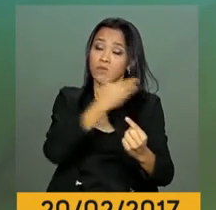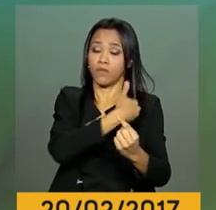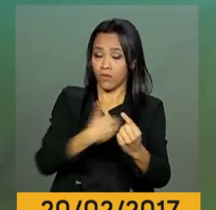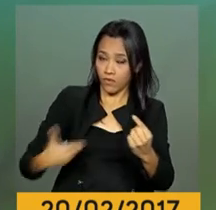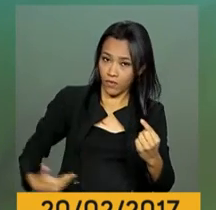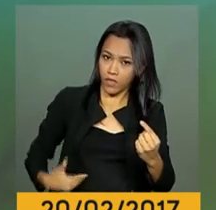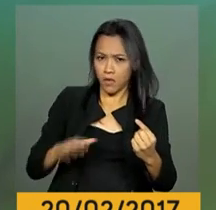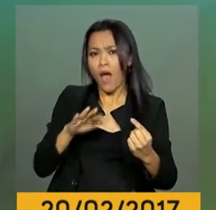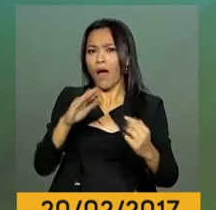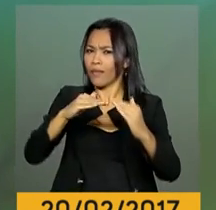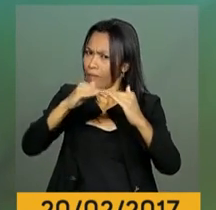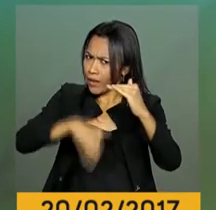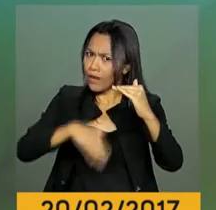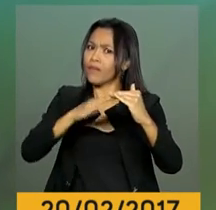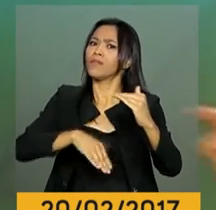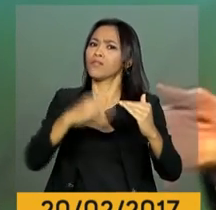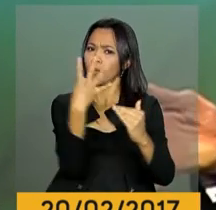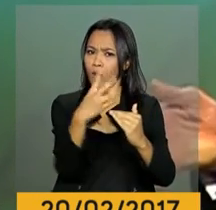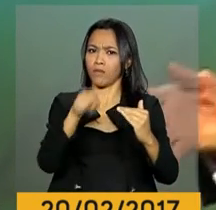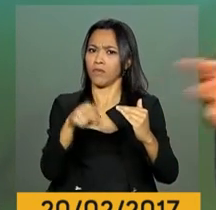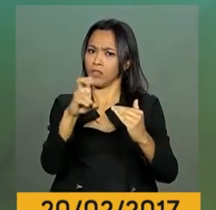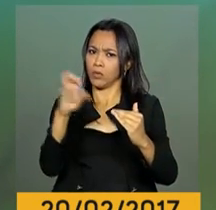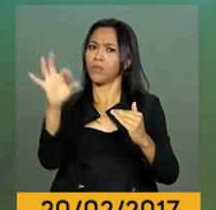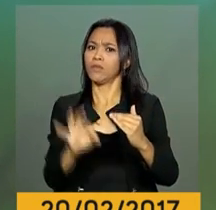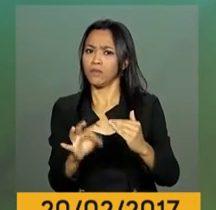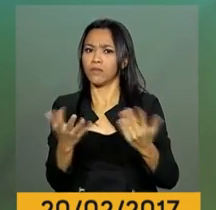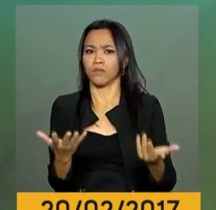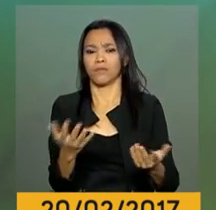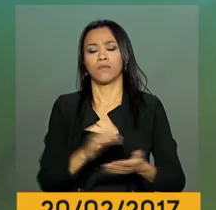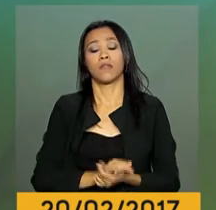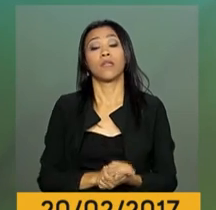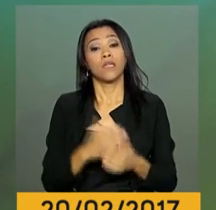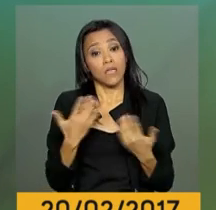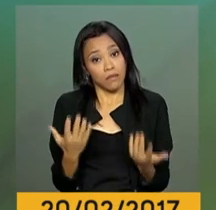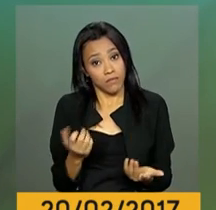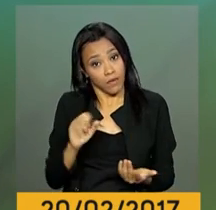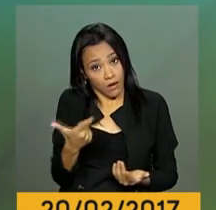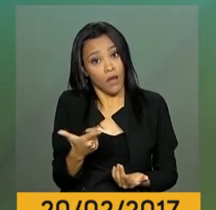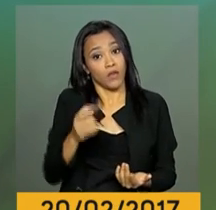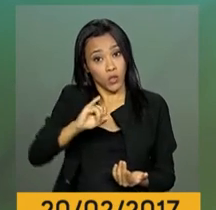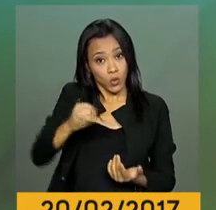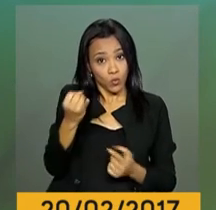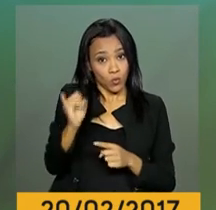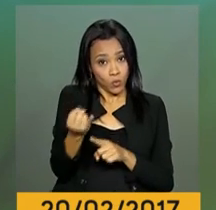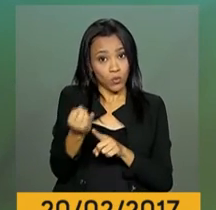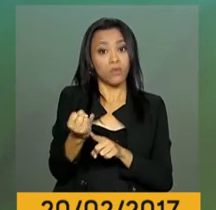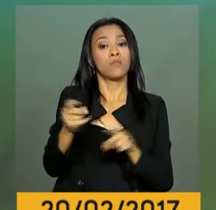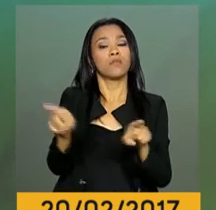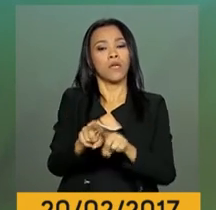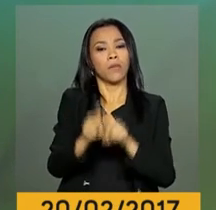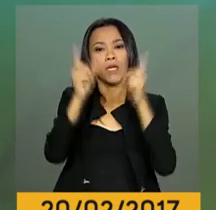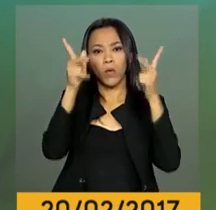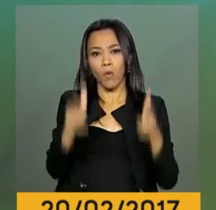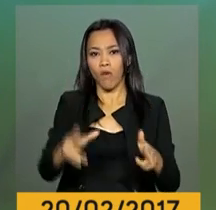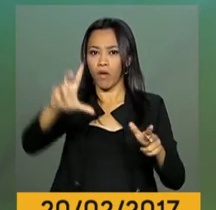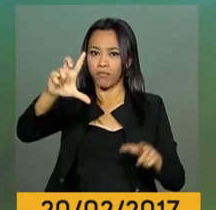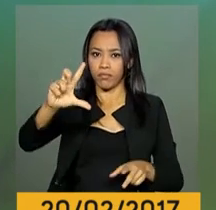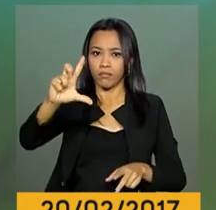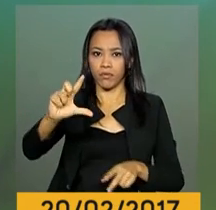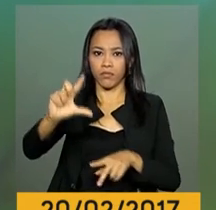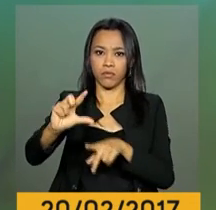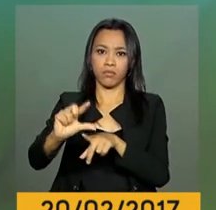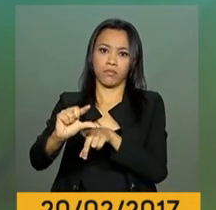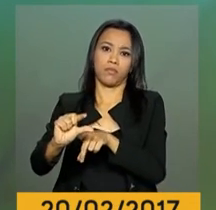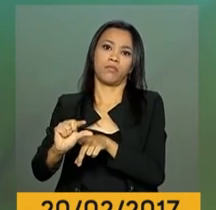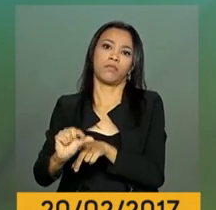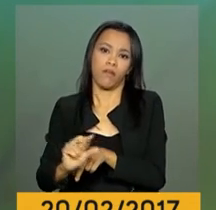de 4%. De igual maneira, evidentemente, os juros vão caindo também responsavelmente, porque é